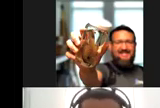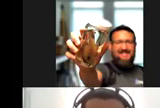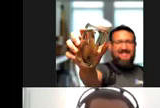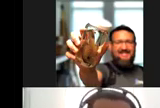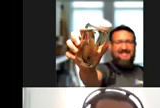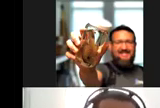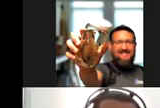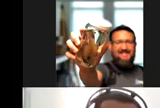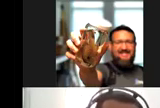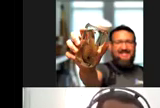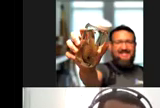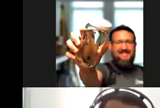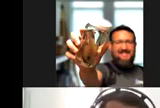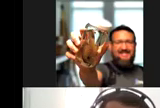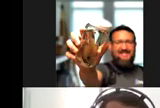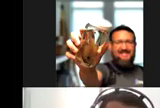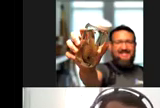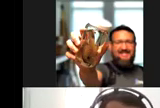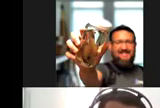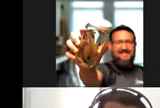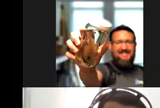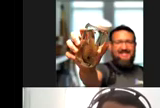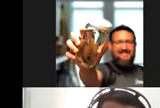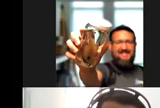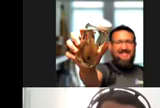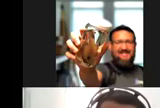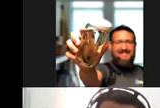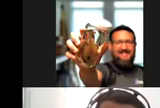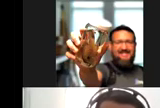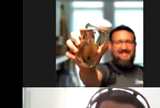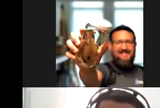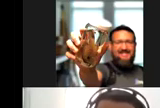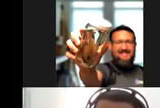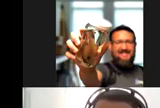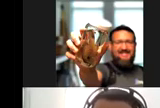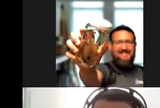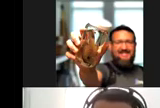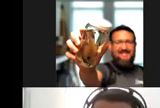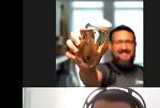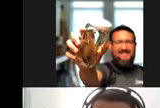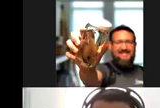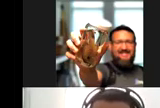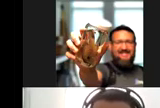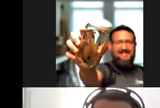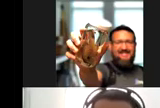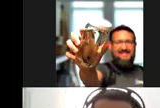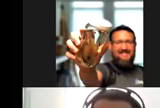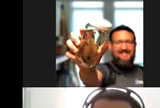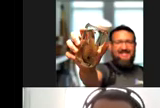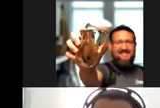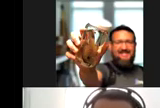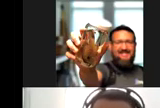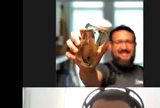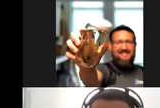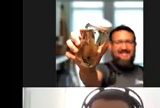lembra. Né? E aí, pouco tempo depois, a gente vê que a partir desse momento do Thomson, teve um desenvolvimento muito grande no modelo do átomo. Né? Em pouco tempo